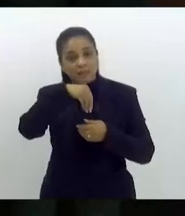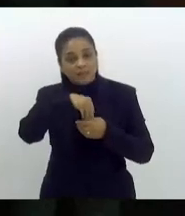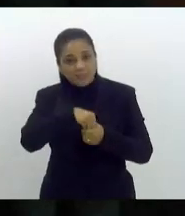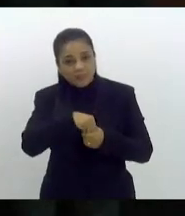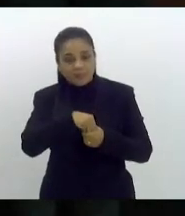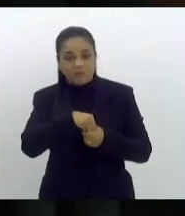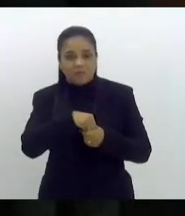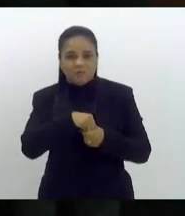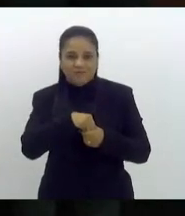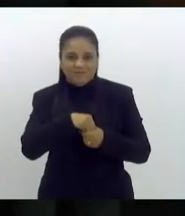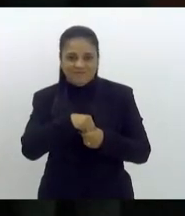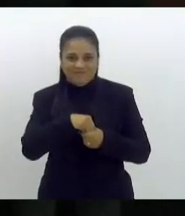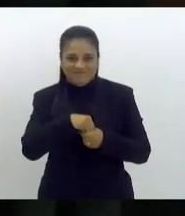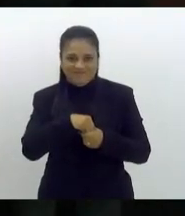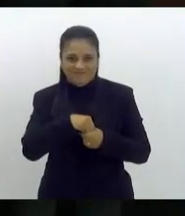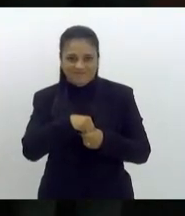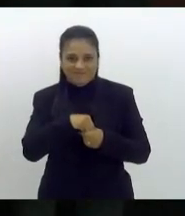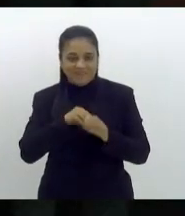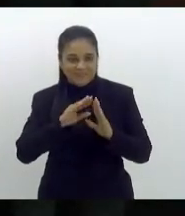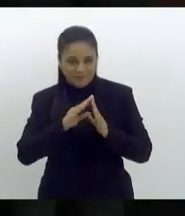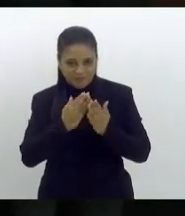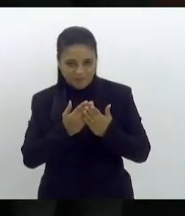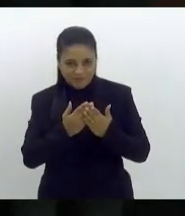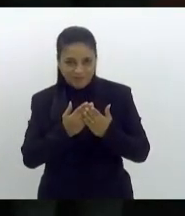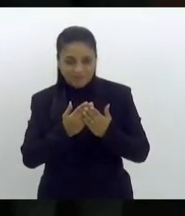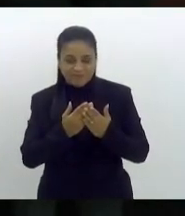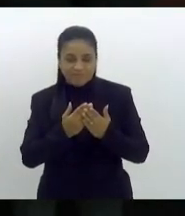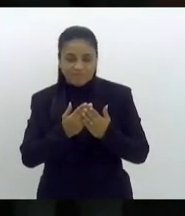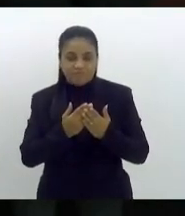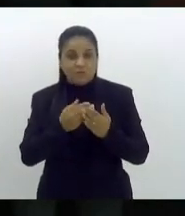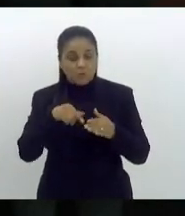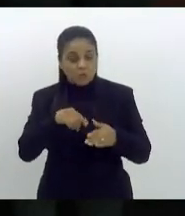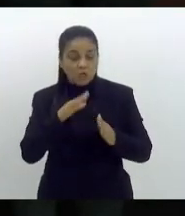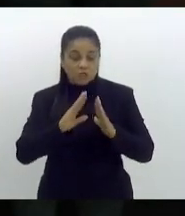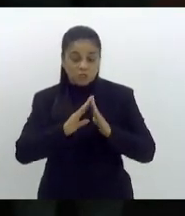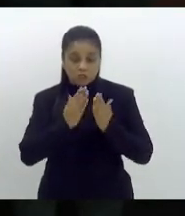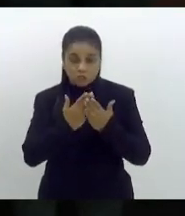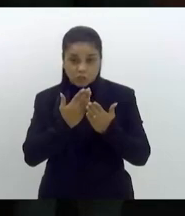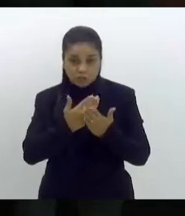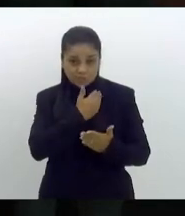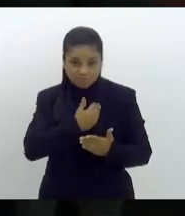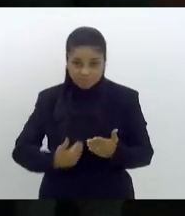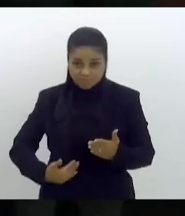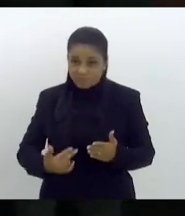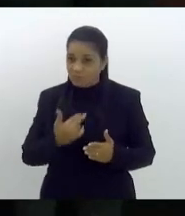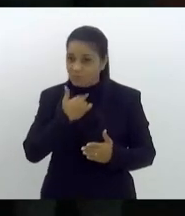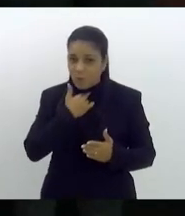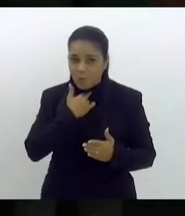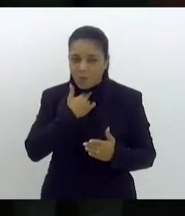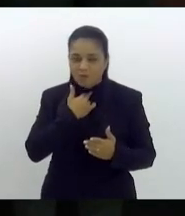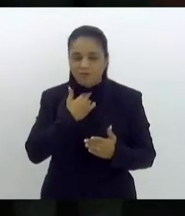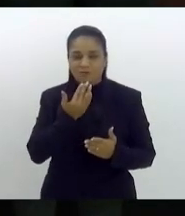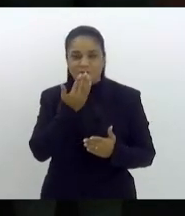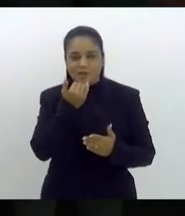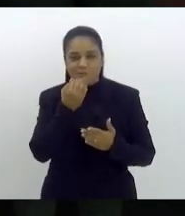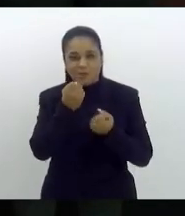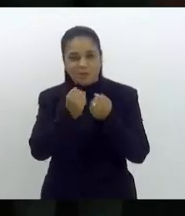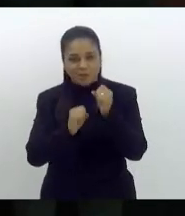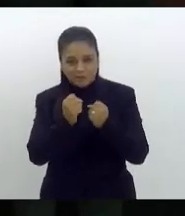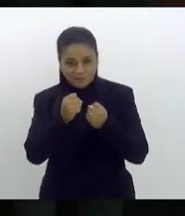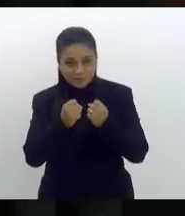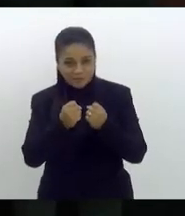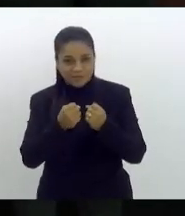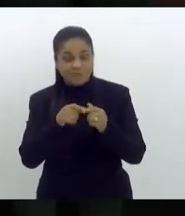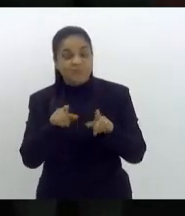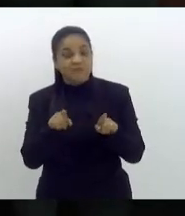não entra um alimento ultraprocessado e as crianças nas nossas escolas públicas